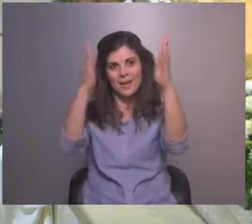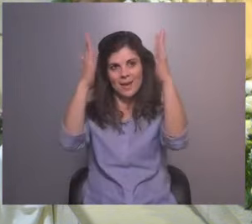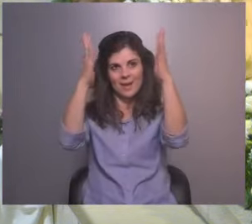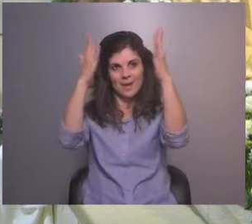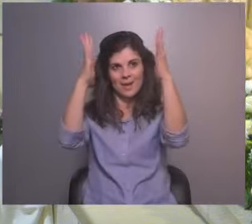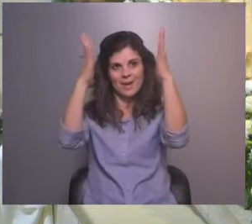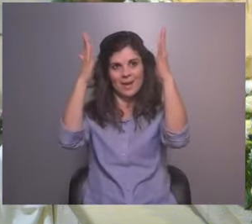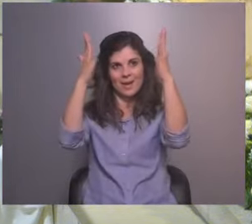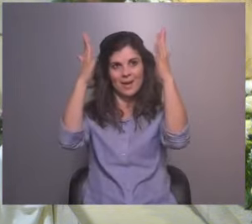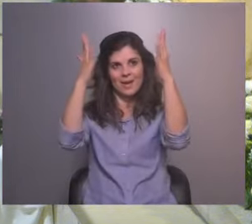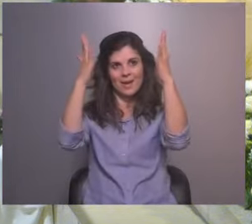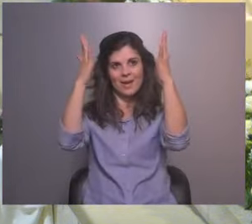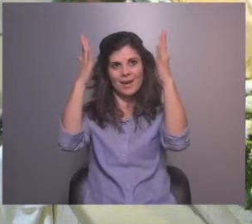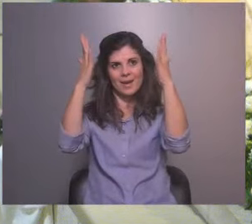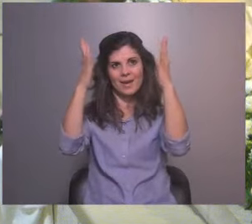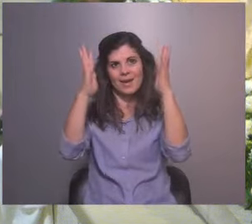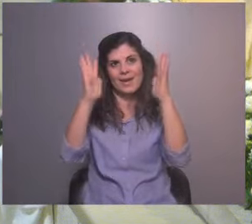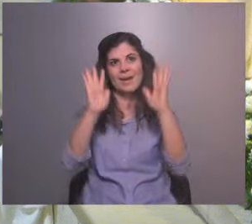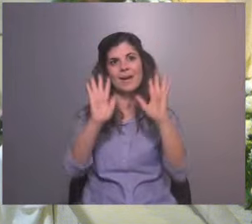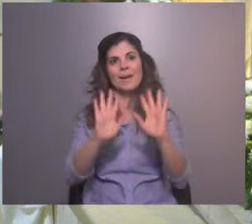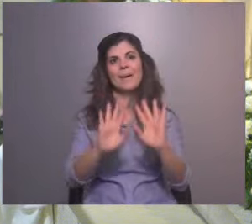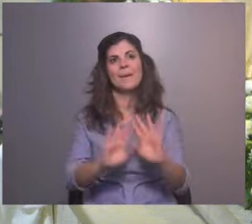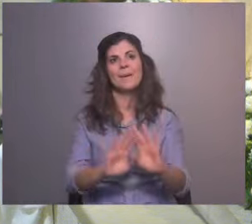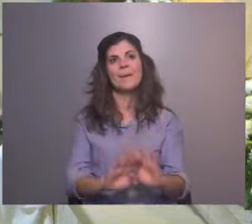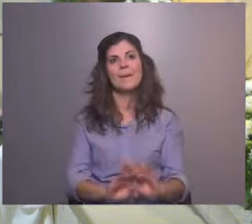Aleluia,